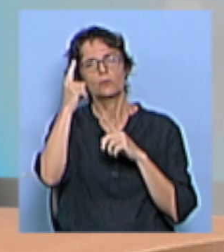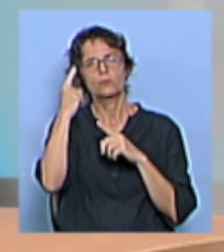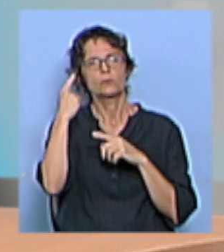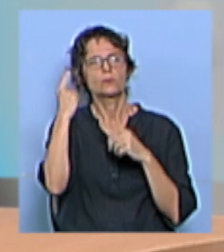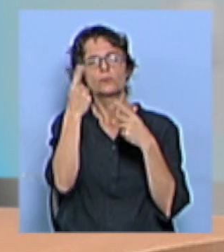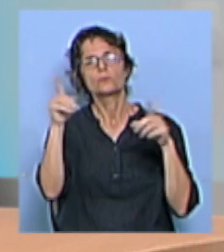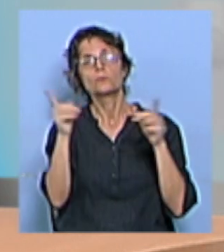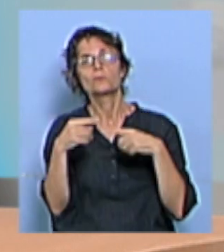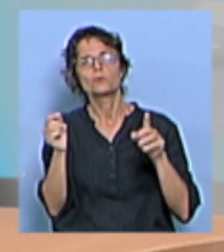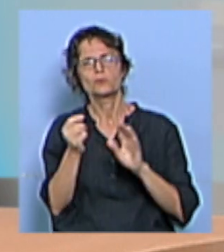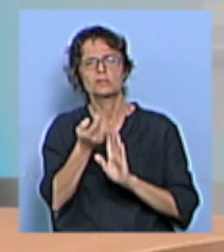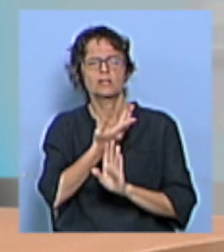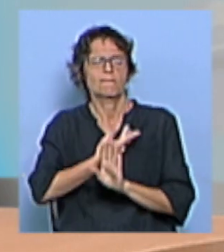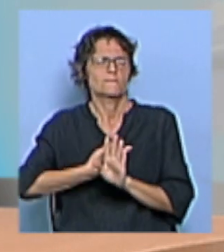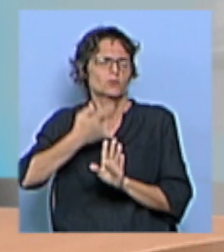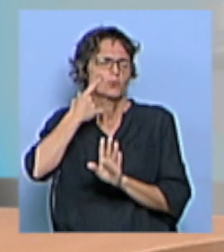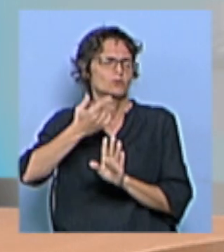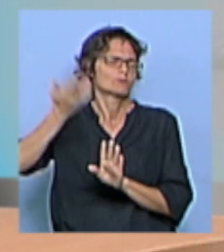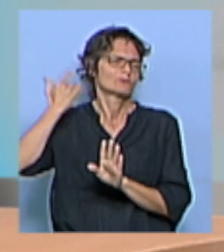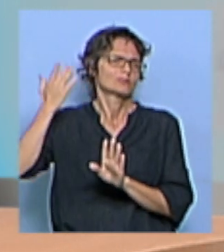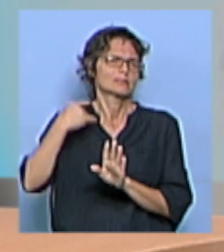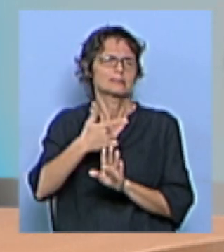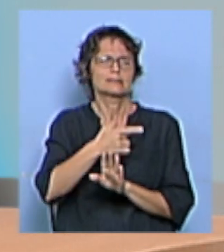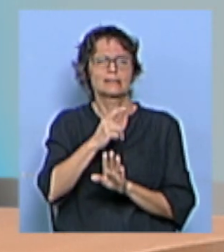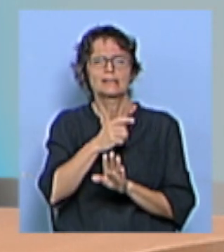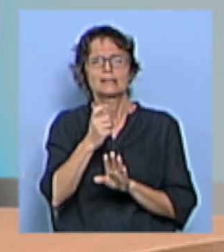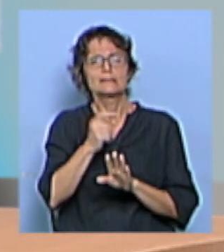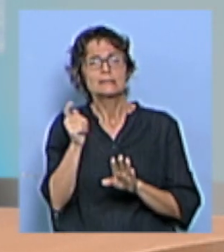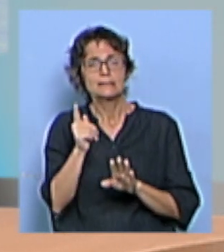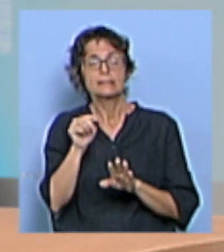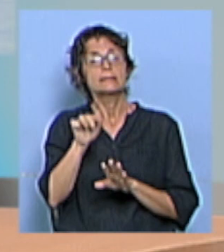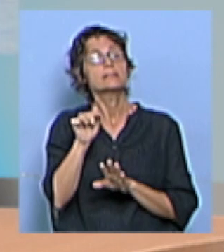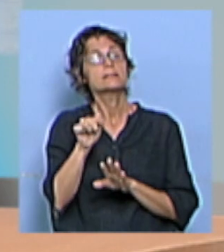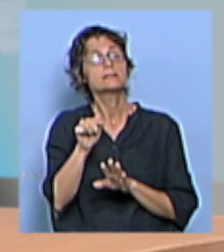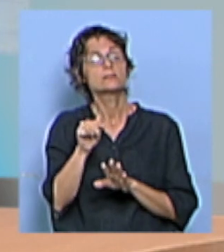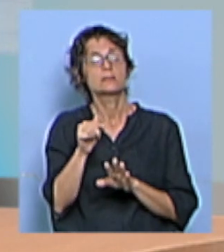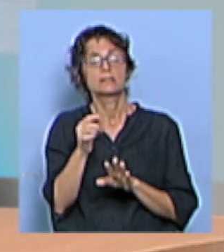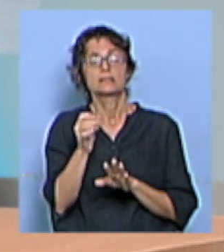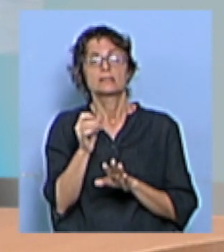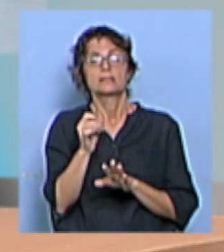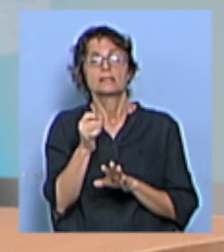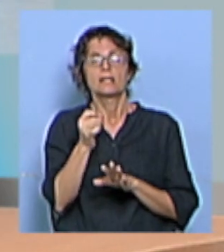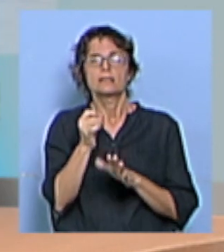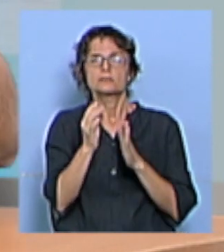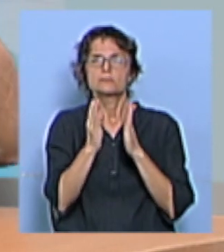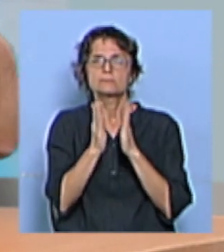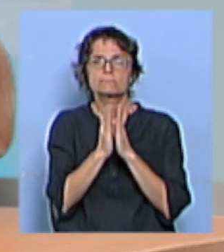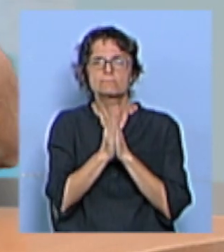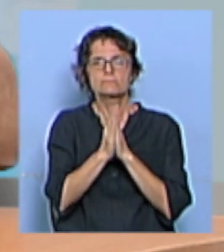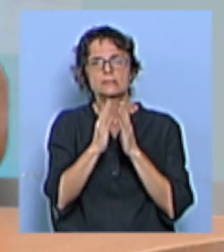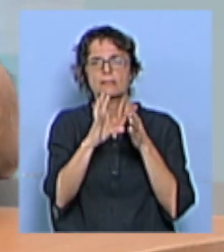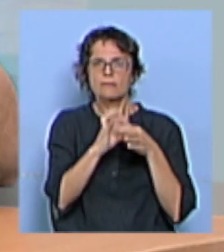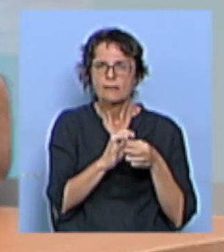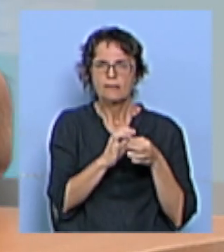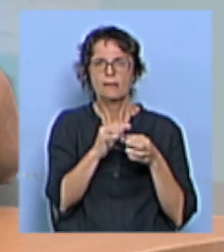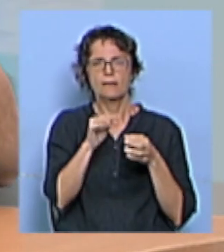TZ. As músicas de TZ realmente são maravilhosas, porque para quem é cristão há toda uma espiritualidade por trás daquelas músicas, daqueles refrões